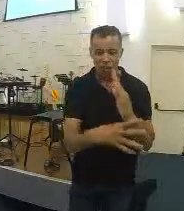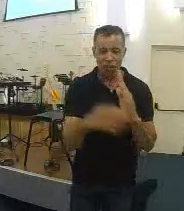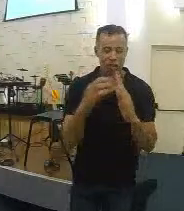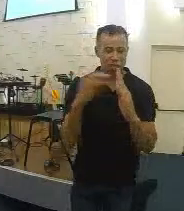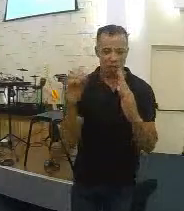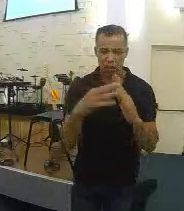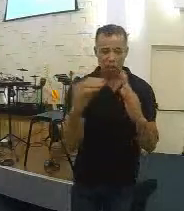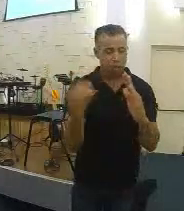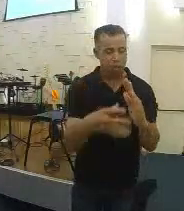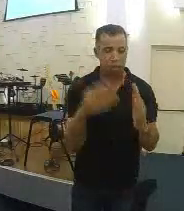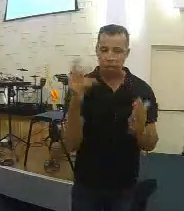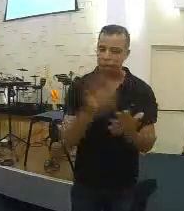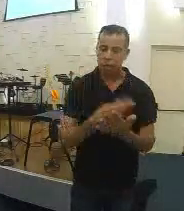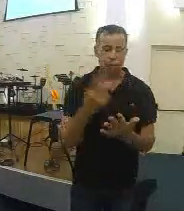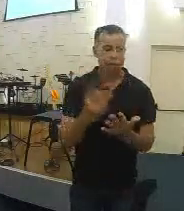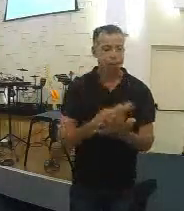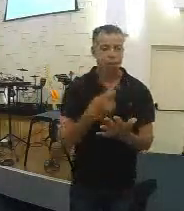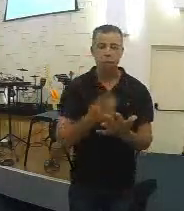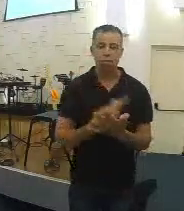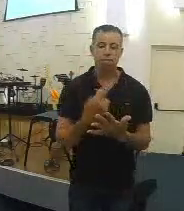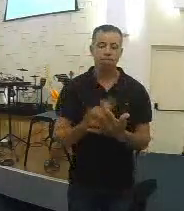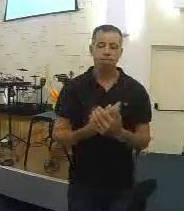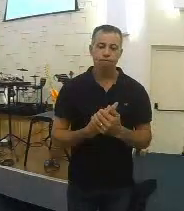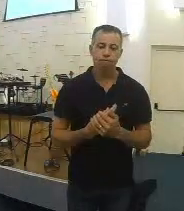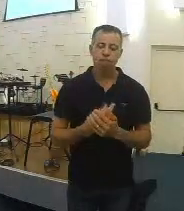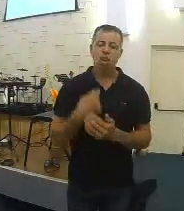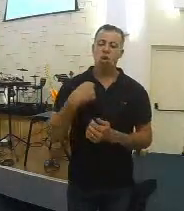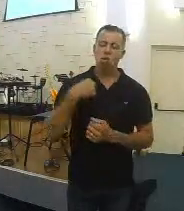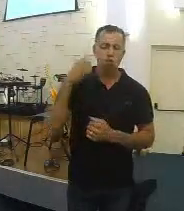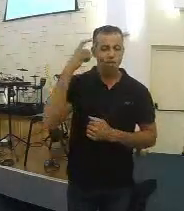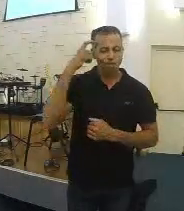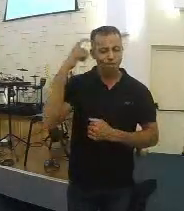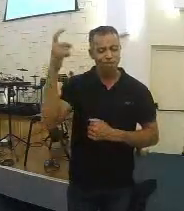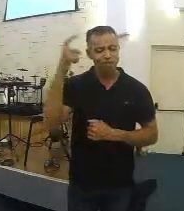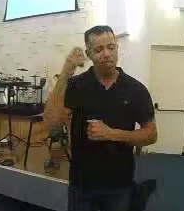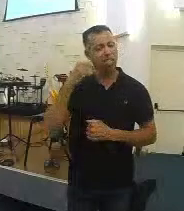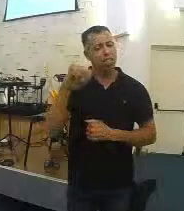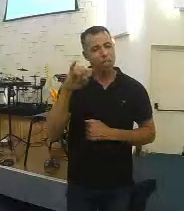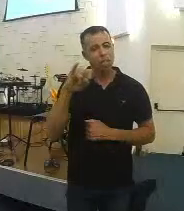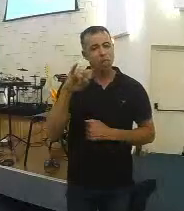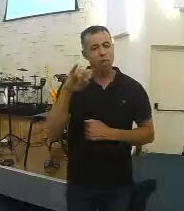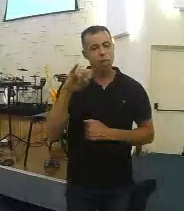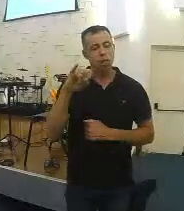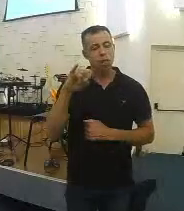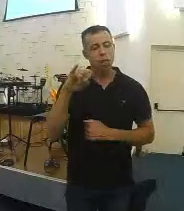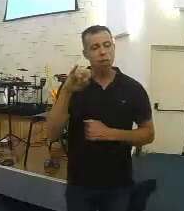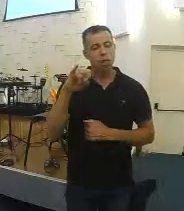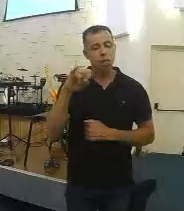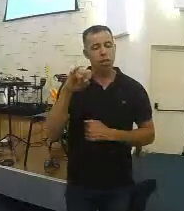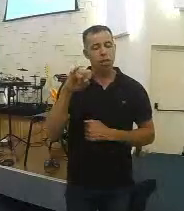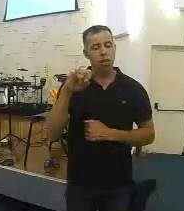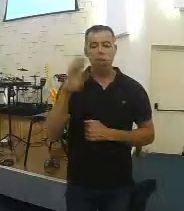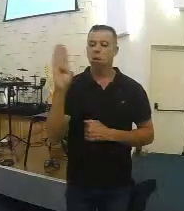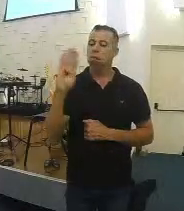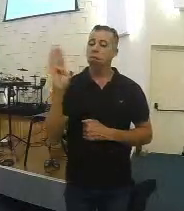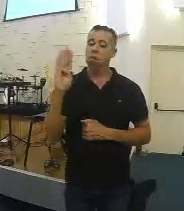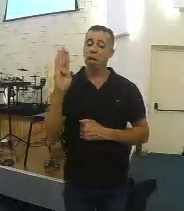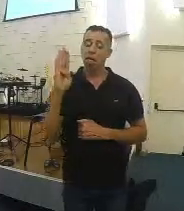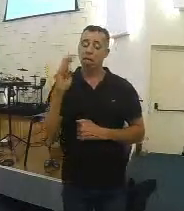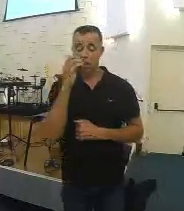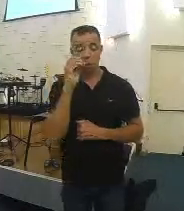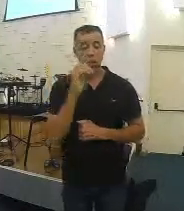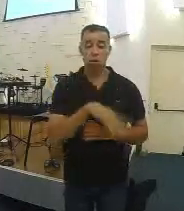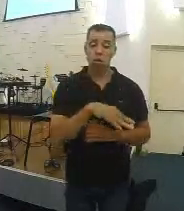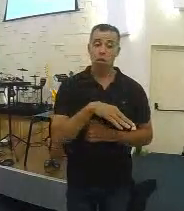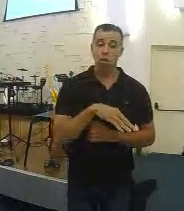Alguma coisa está errada, irmãos. Irmãos, eu fico pensando, se eu deixasse de ser batista, eu não pretendo deixar de ser, porque